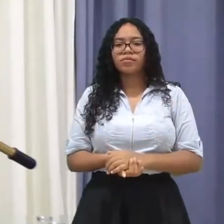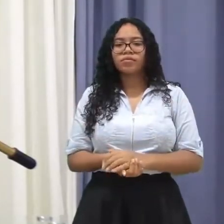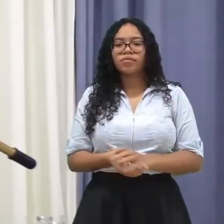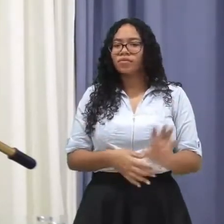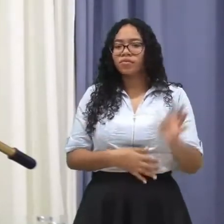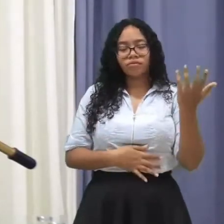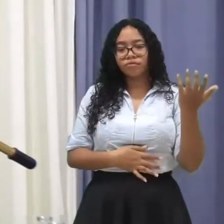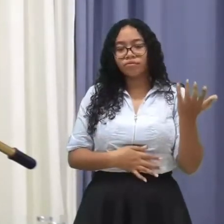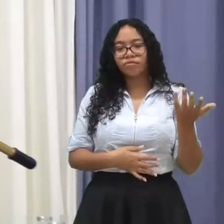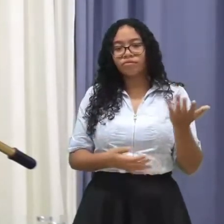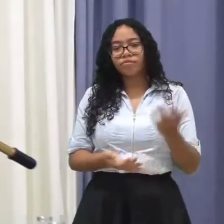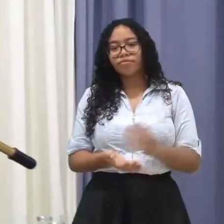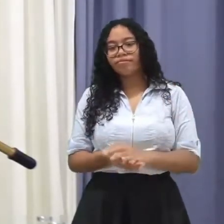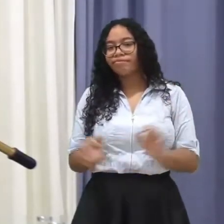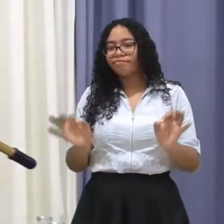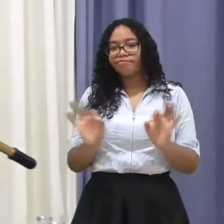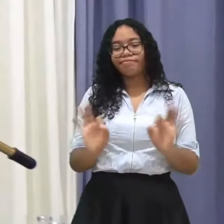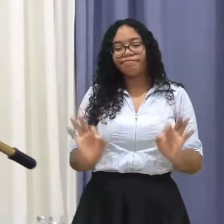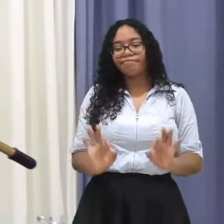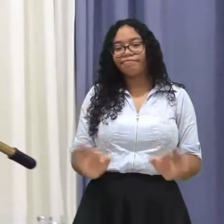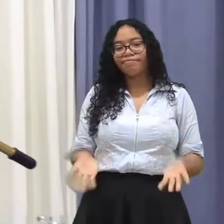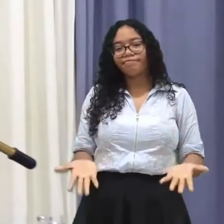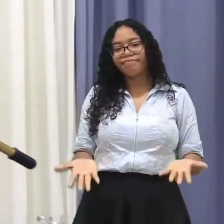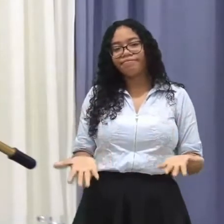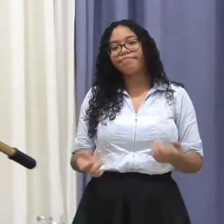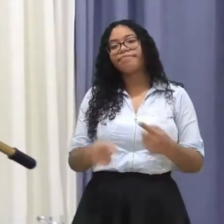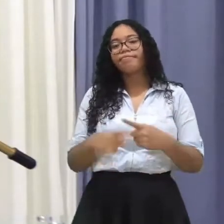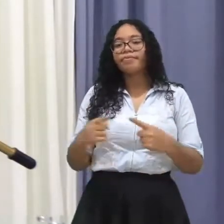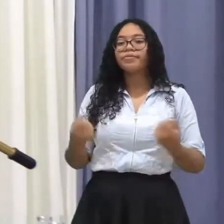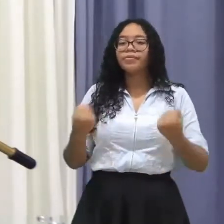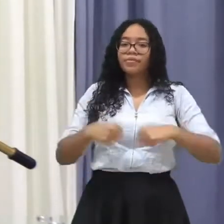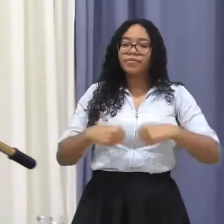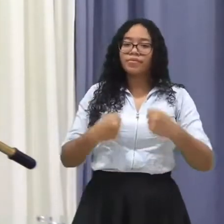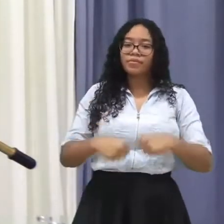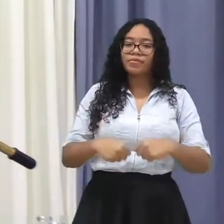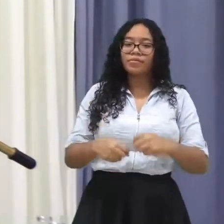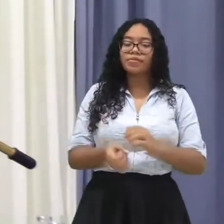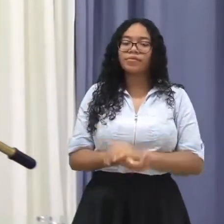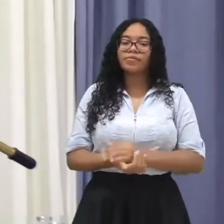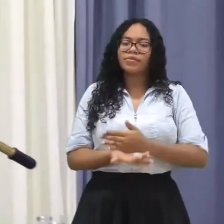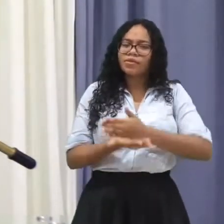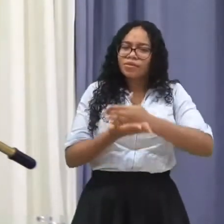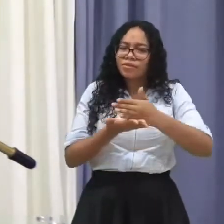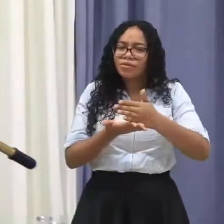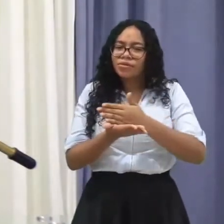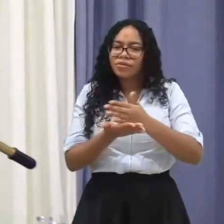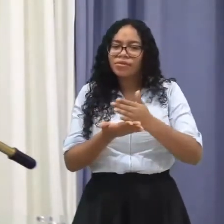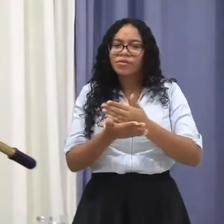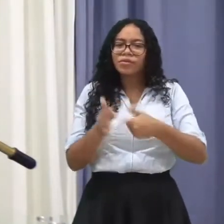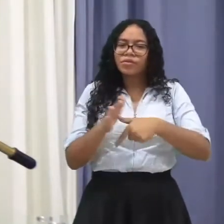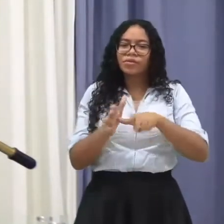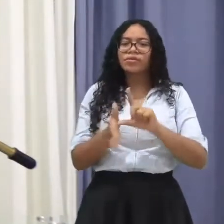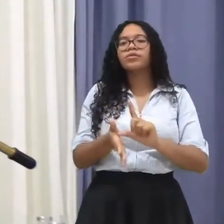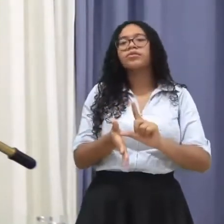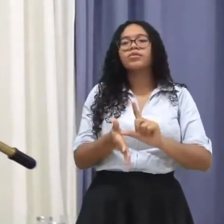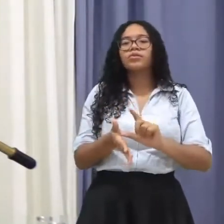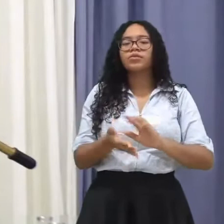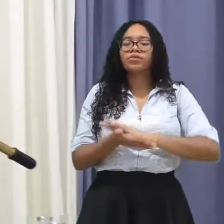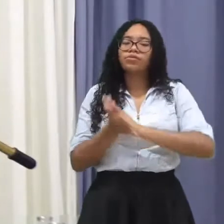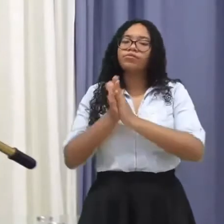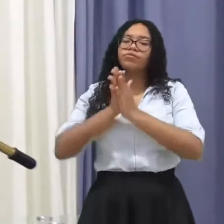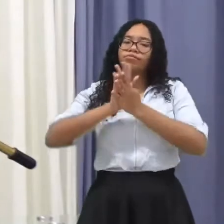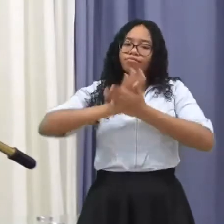outras palavras, a necessidade de que algo ocorra antes destrói o conceito